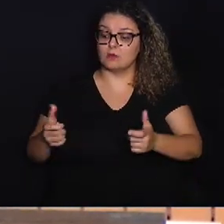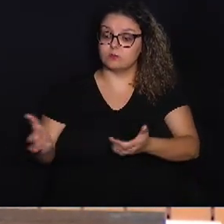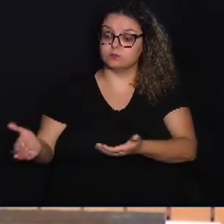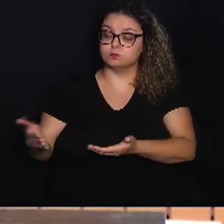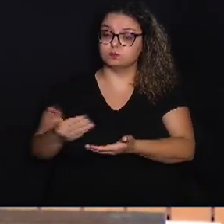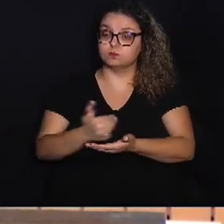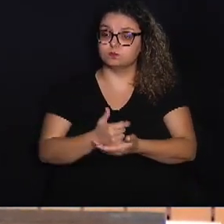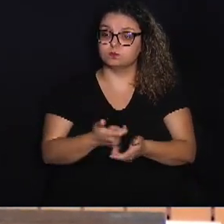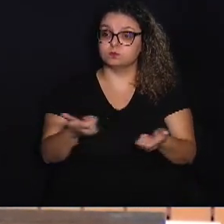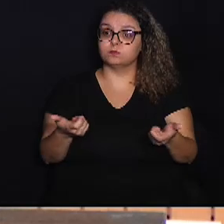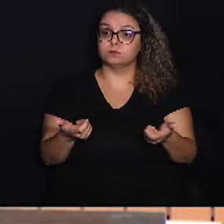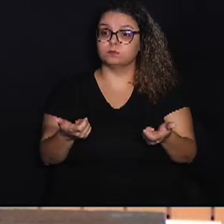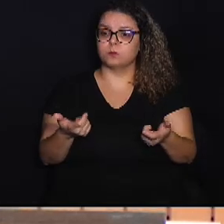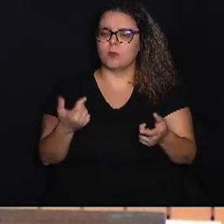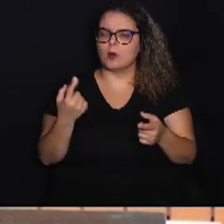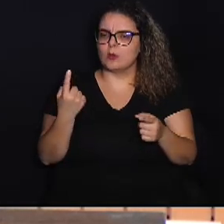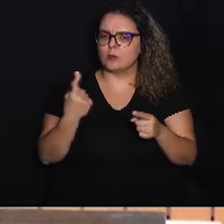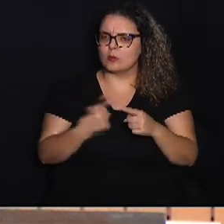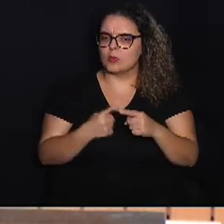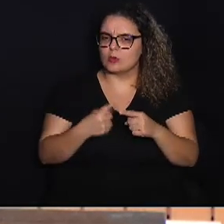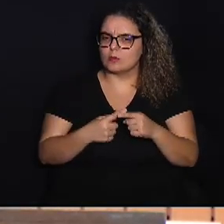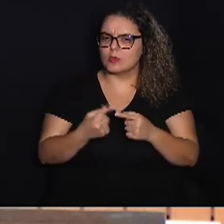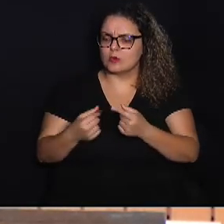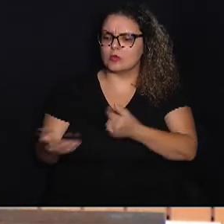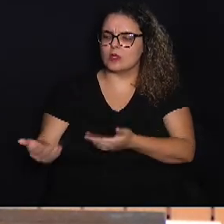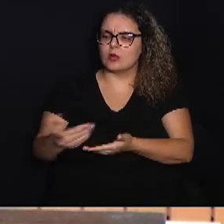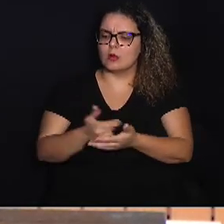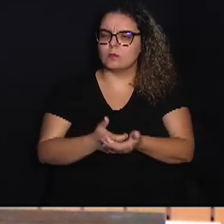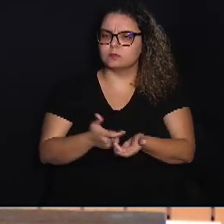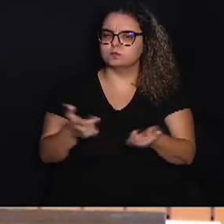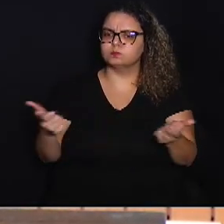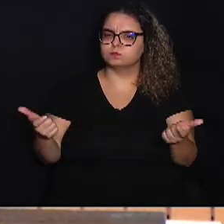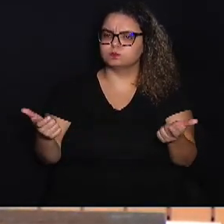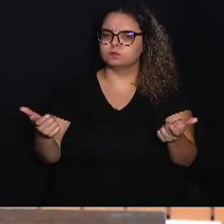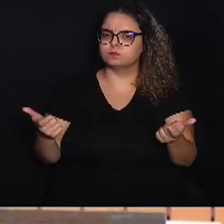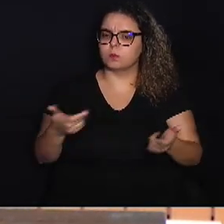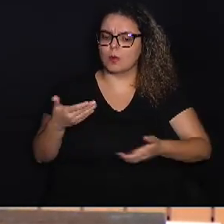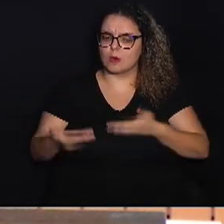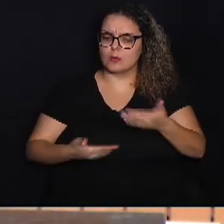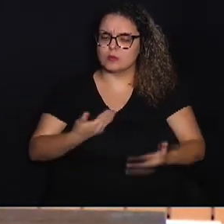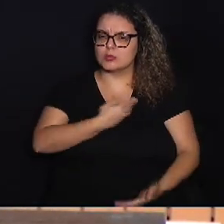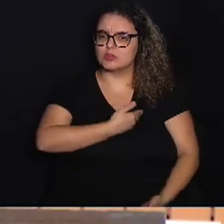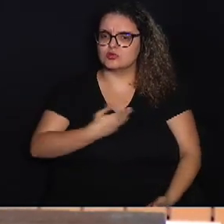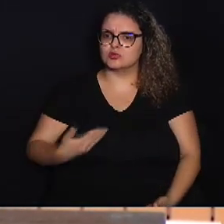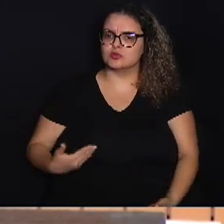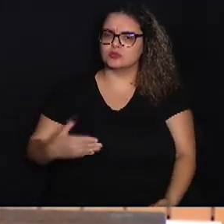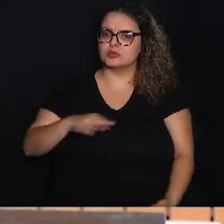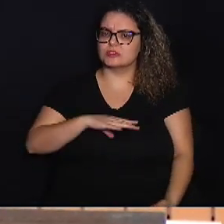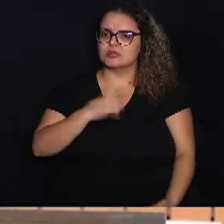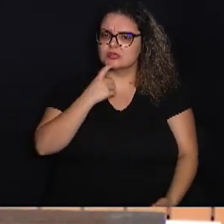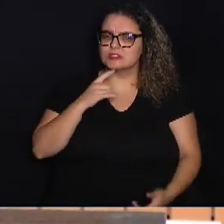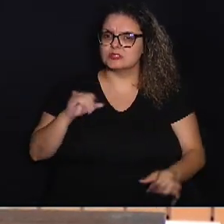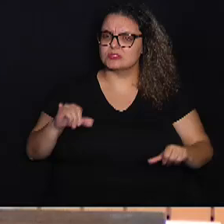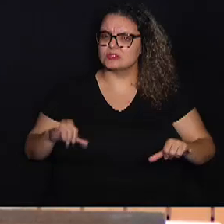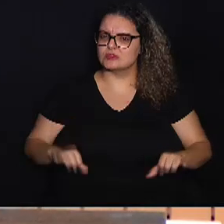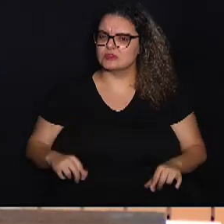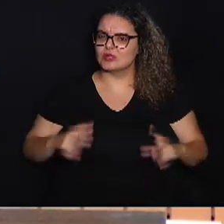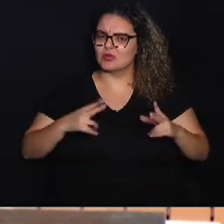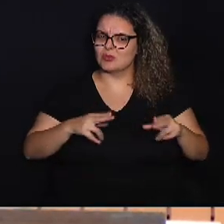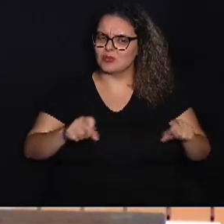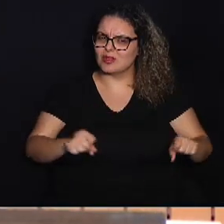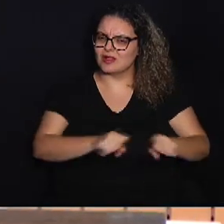por que mesmo com o aumento da arrecadação o serviço público de Campinas sofre tamanho